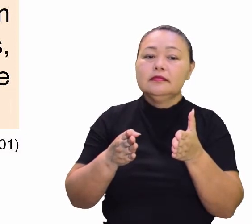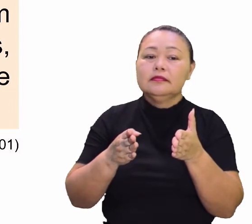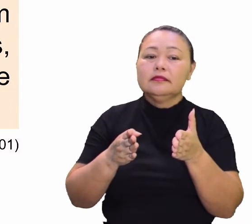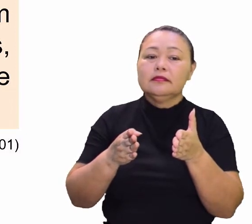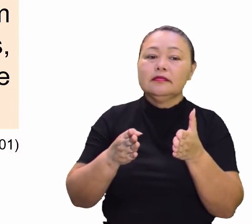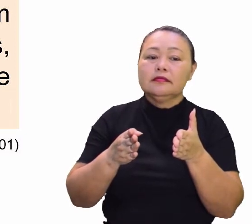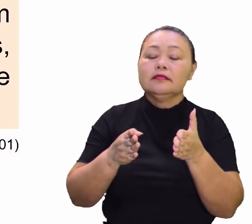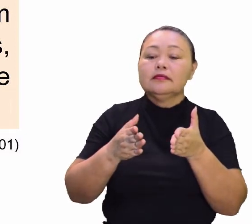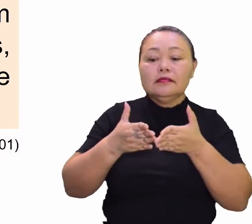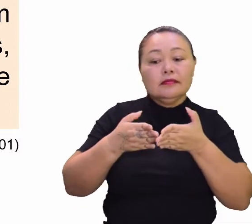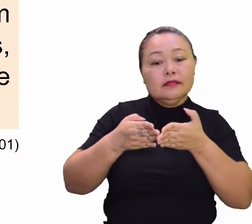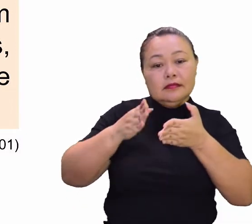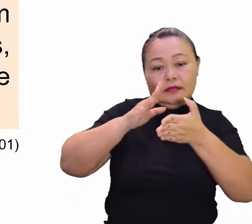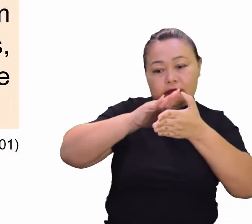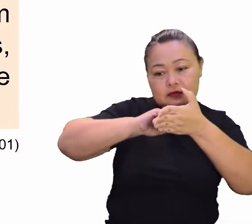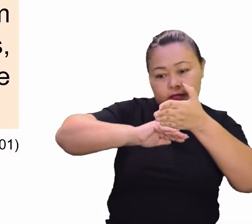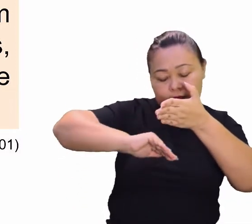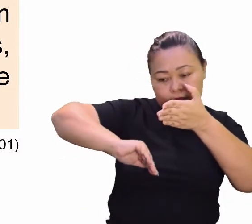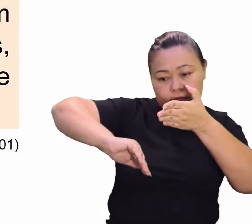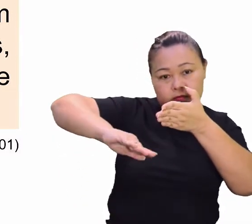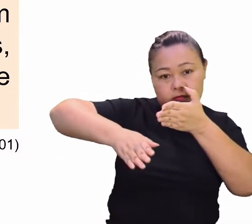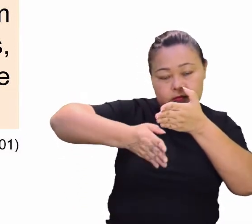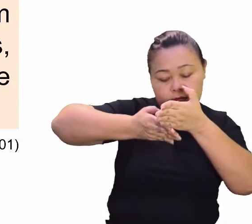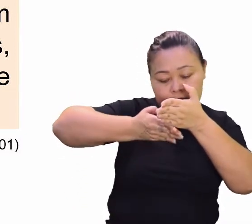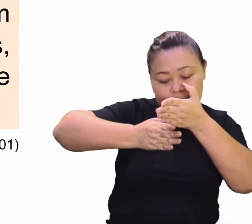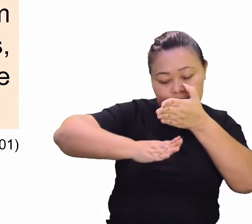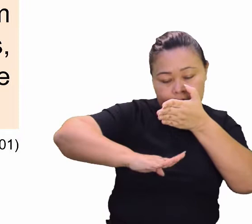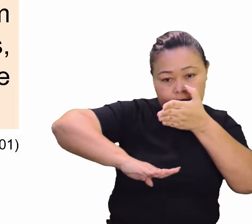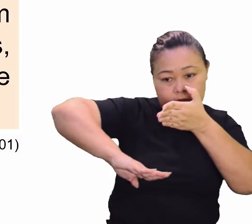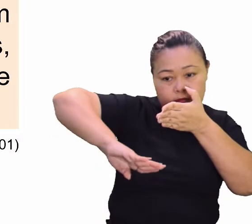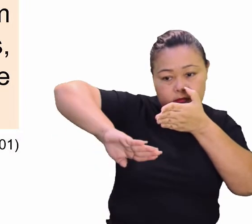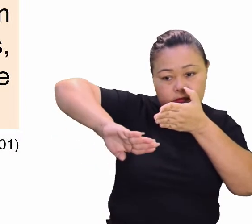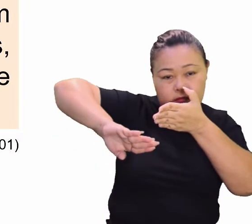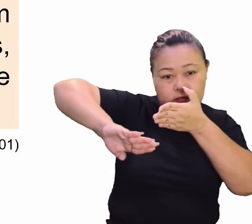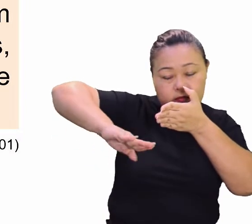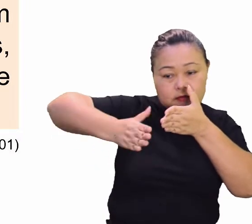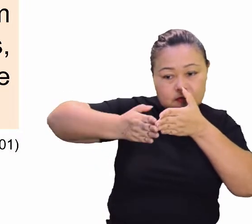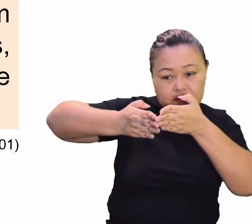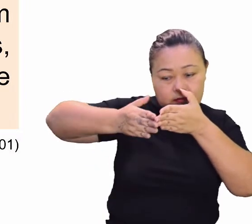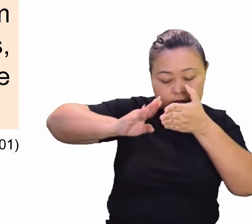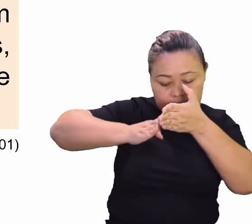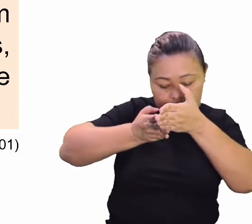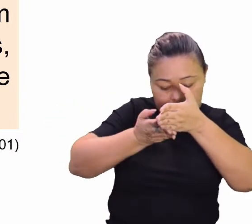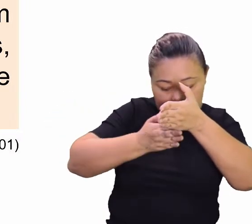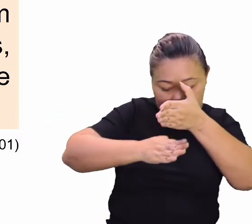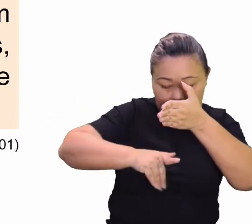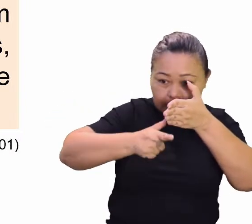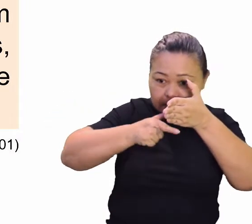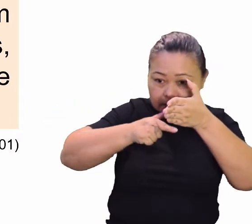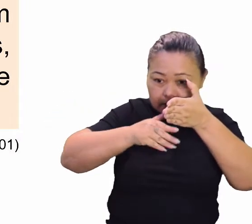Entendeu? Entendi. Essa parte Ah. do barco que fica dentro do